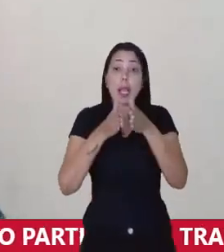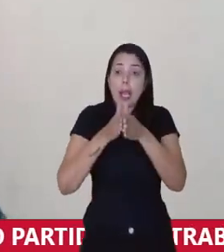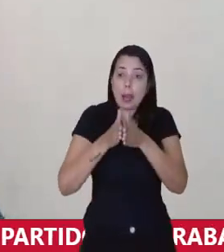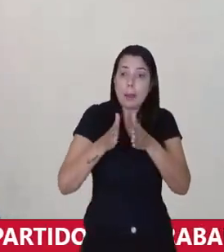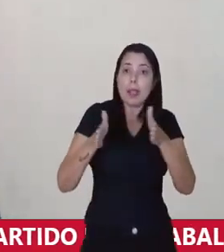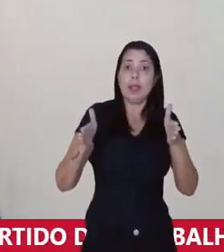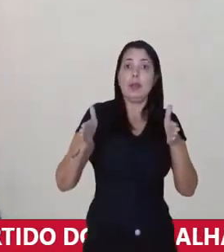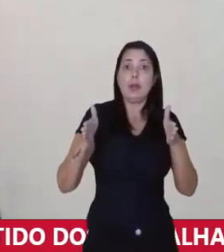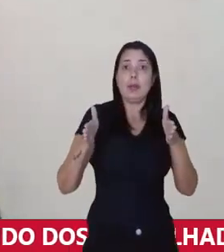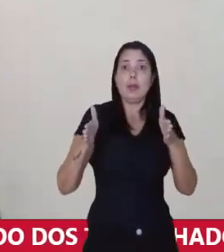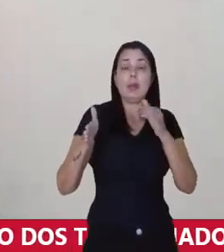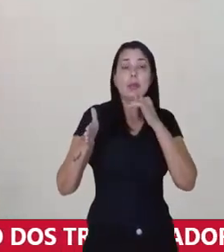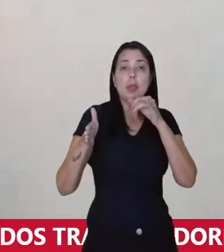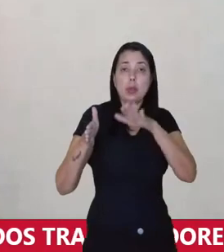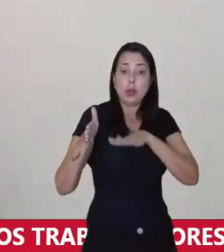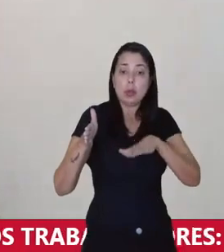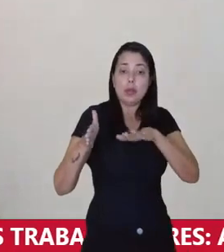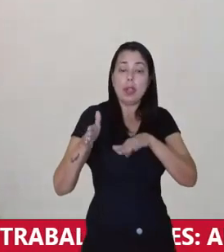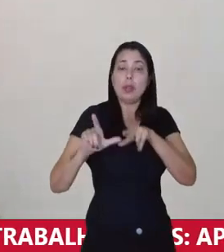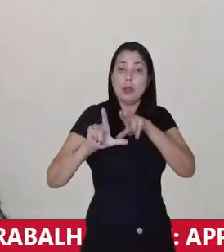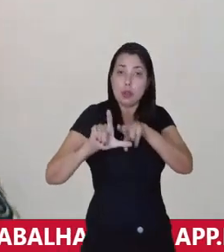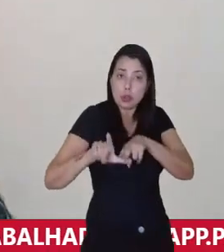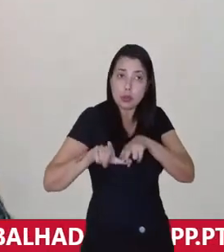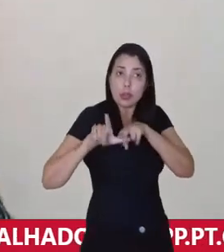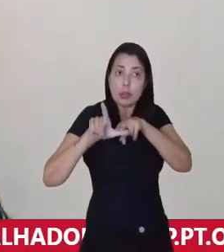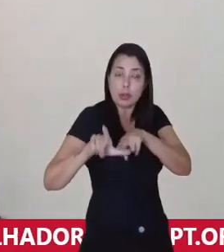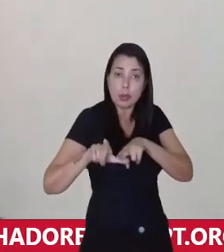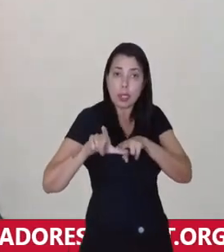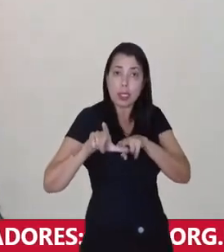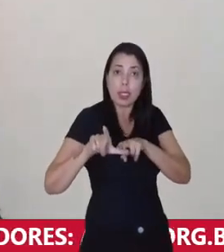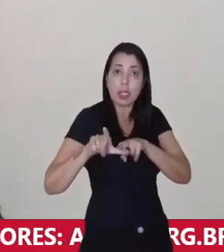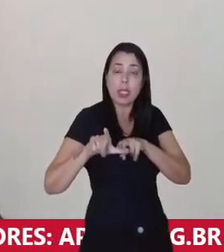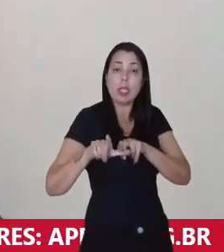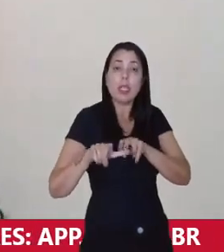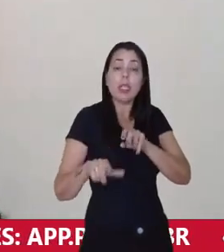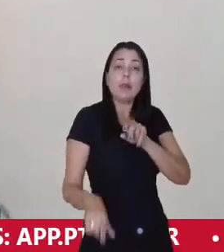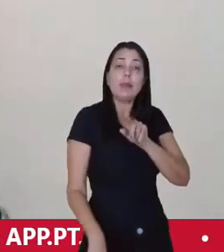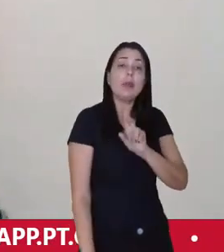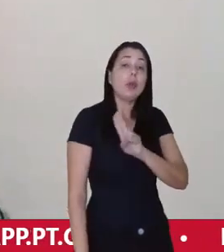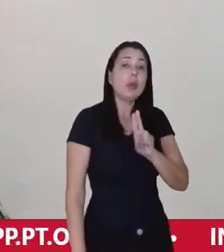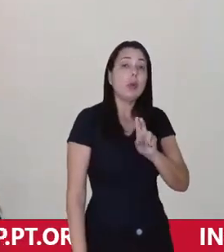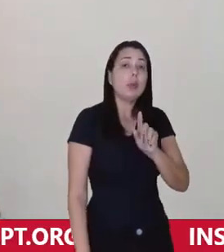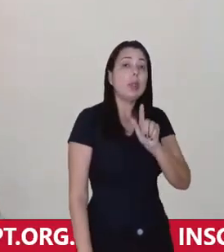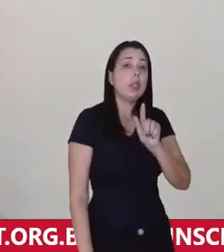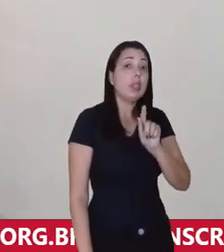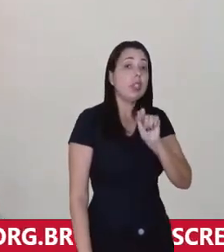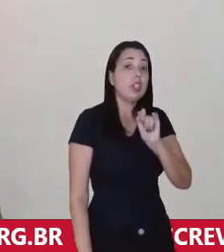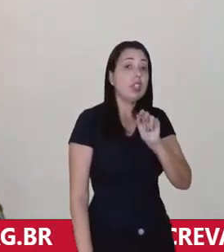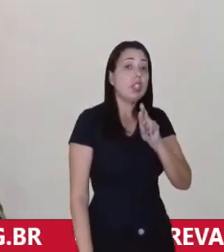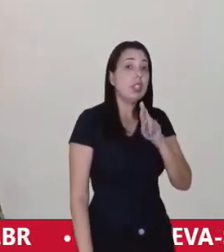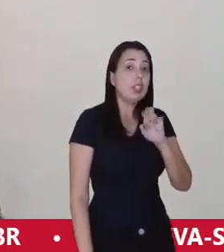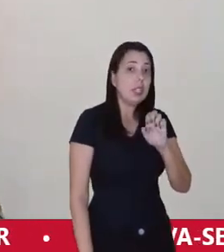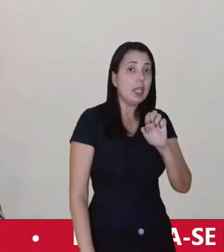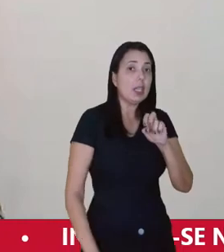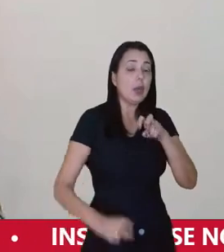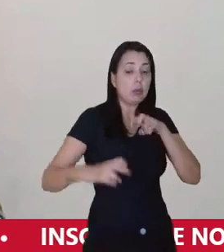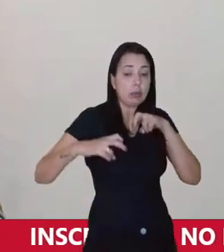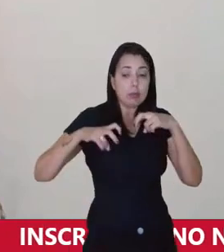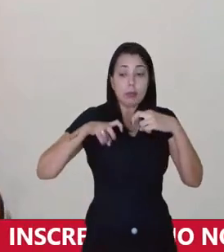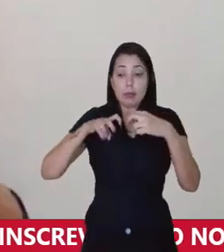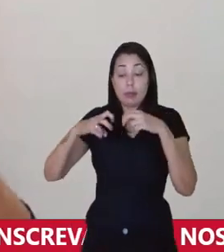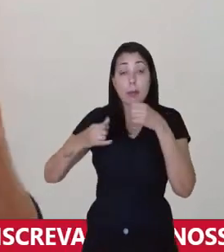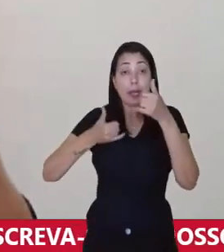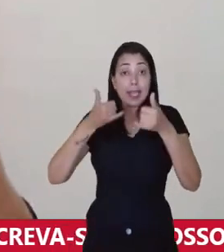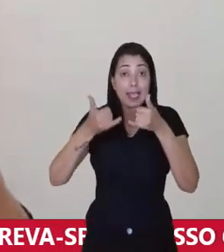abertura de um evento de candomblé chamado xirê, né, de um encontro, que quer dizer brincadeira em Yorubá. Então,